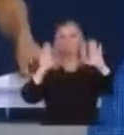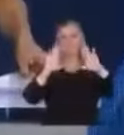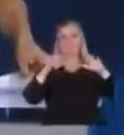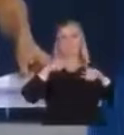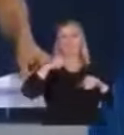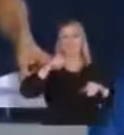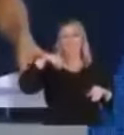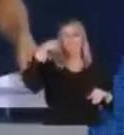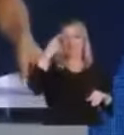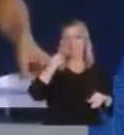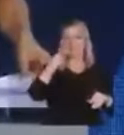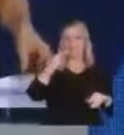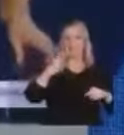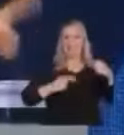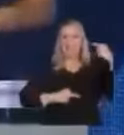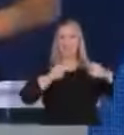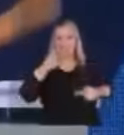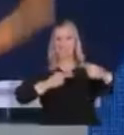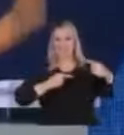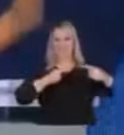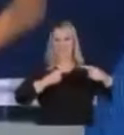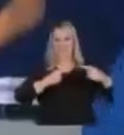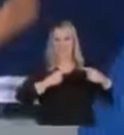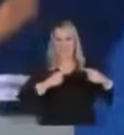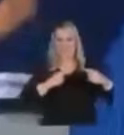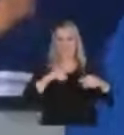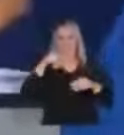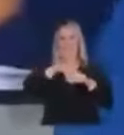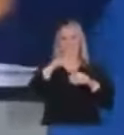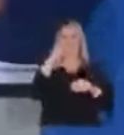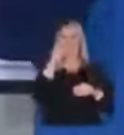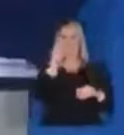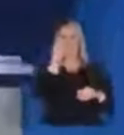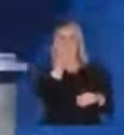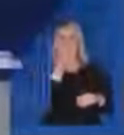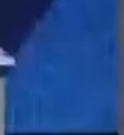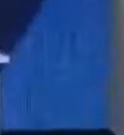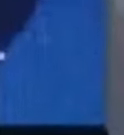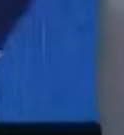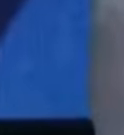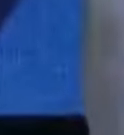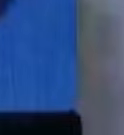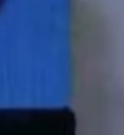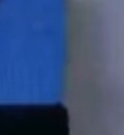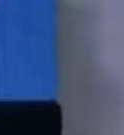vem com mais um debate da Rede TV eleições 2016 boa